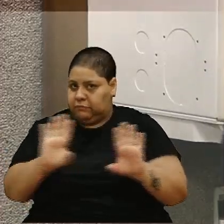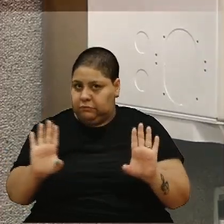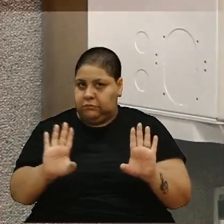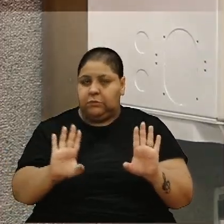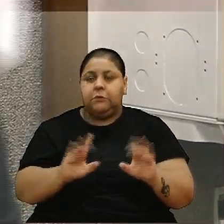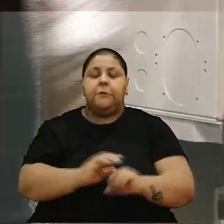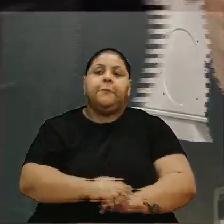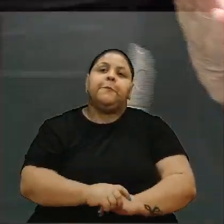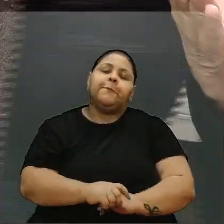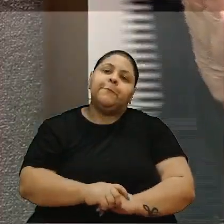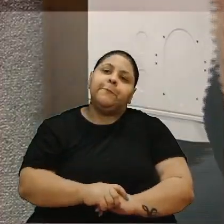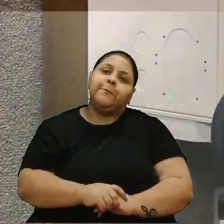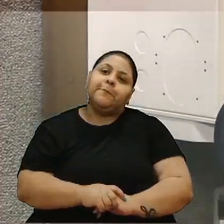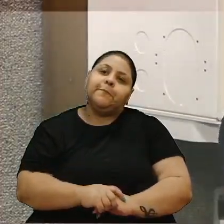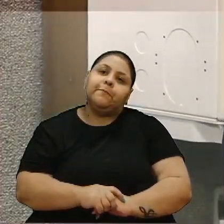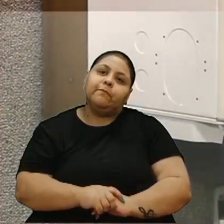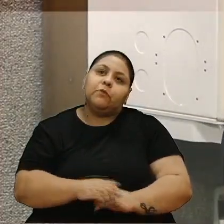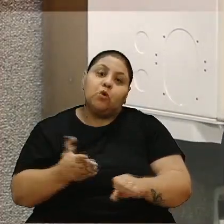acesso, então,